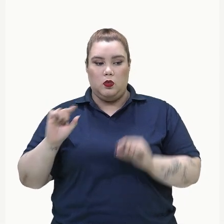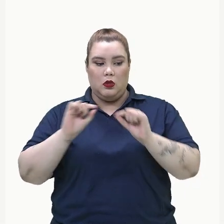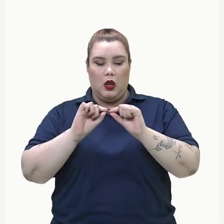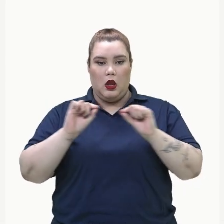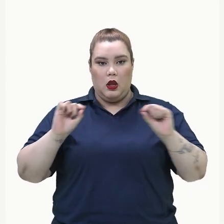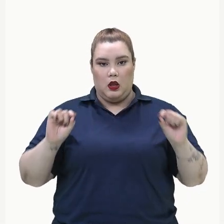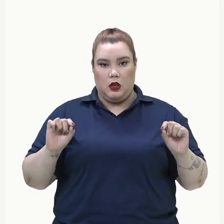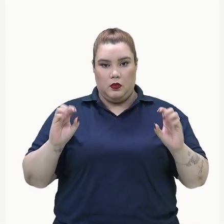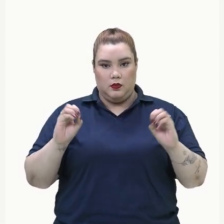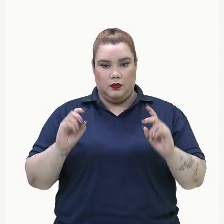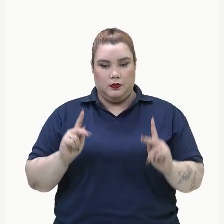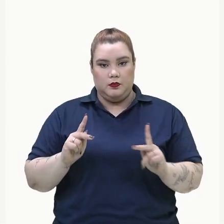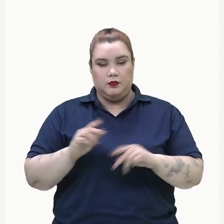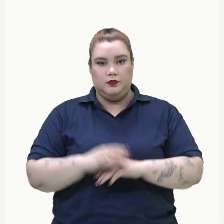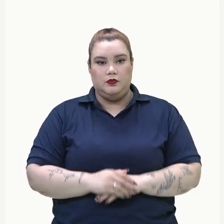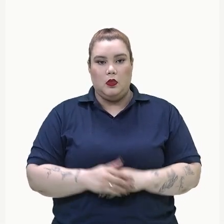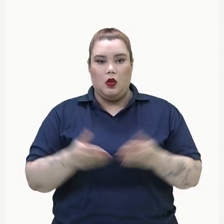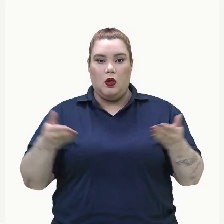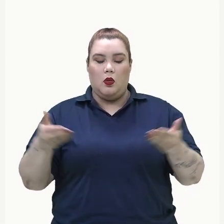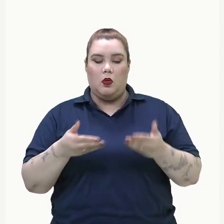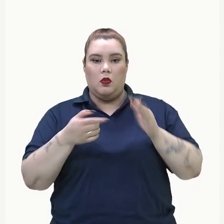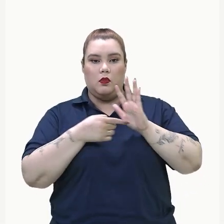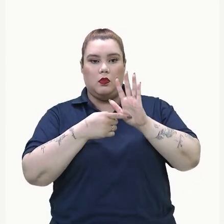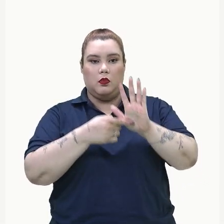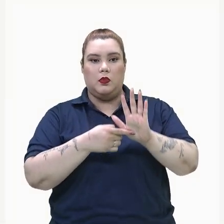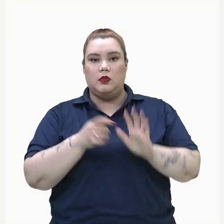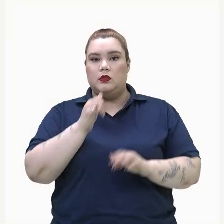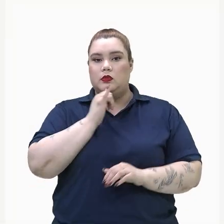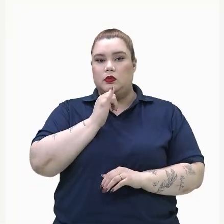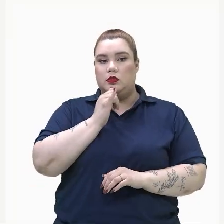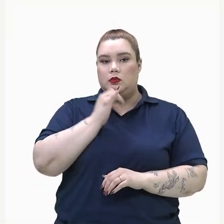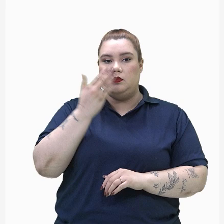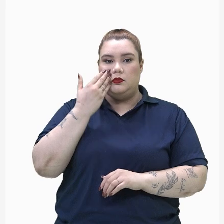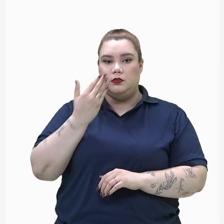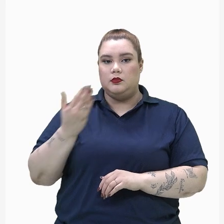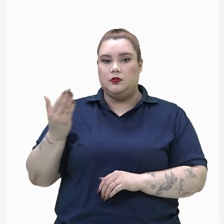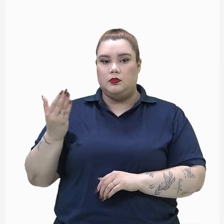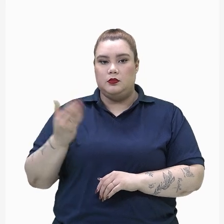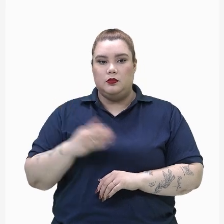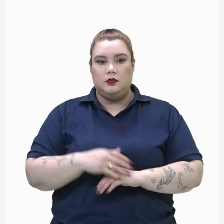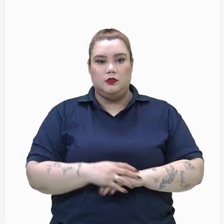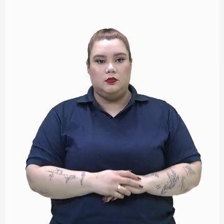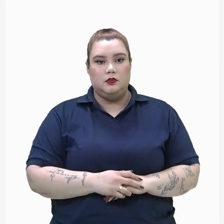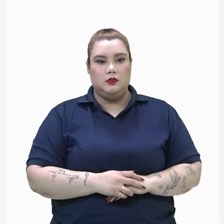um exemplo que nós vimos aqui na unidade 1. Acompanha aí, olha só.